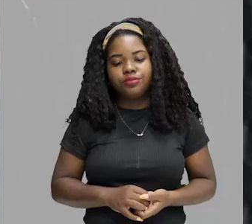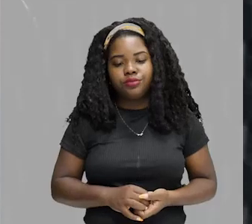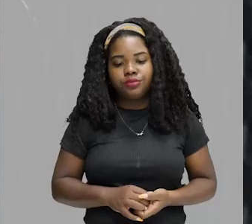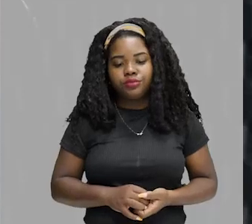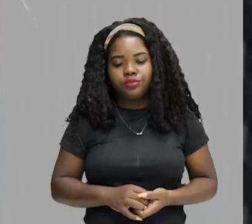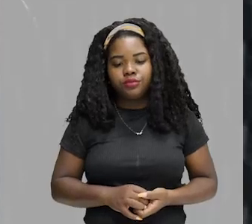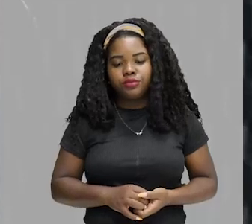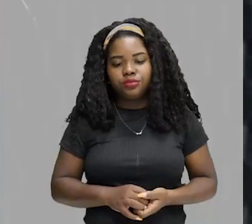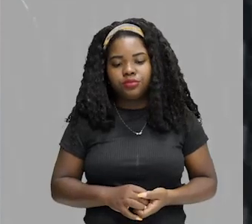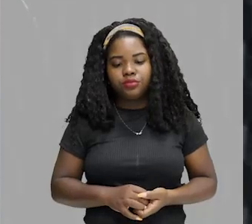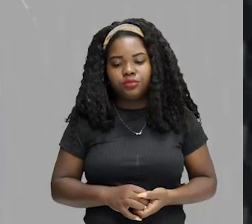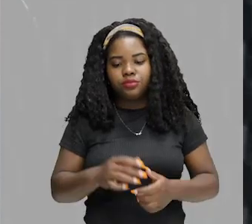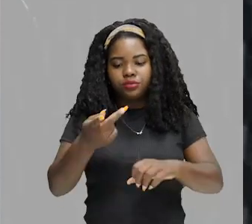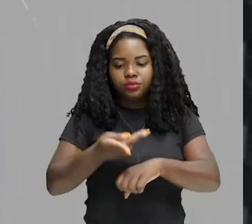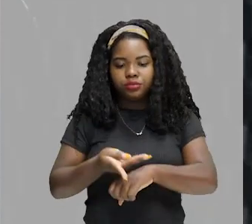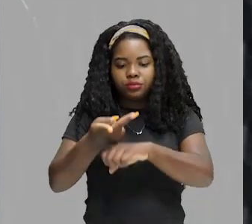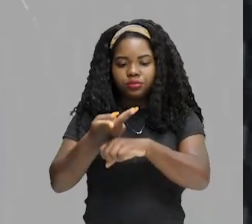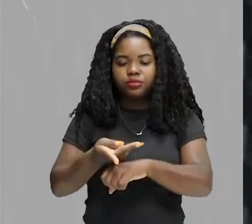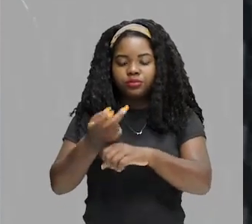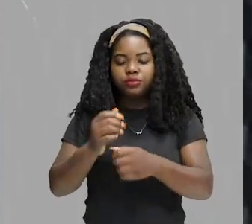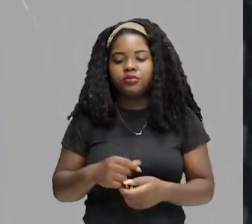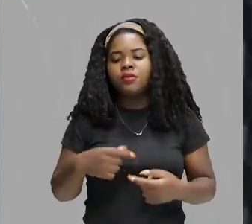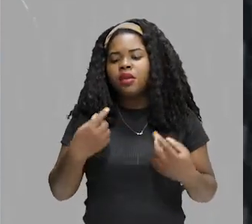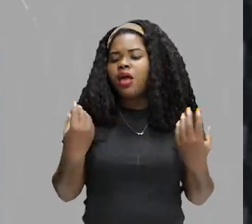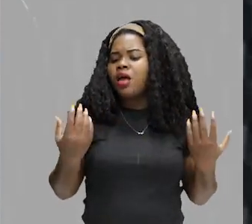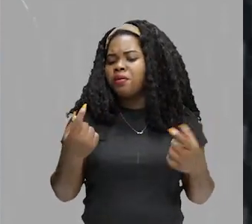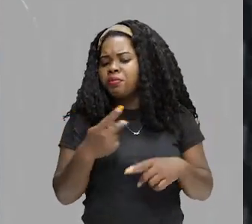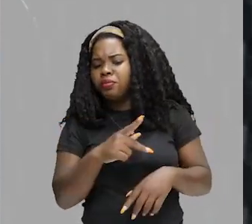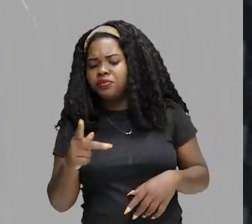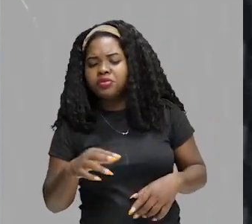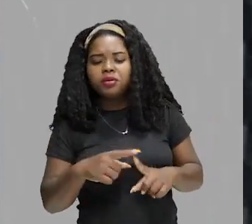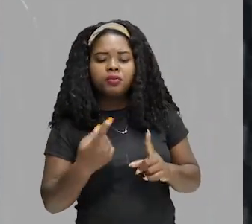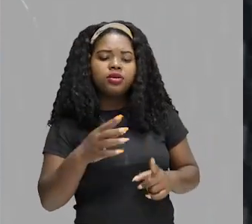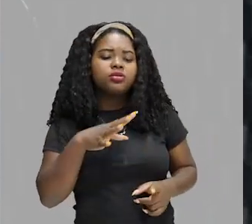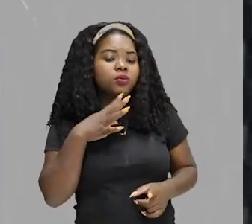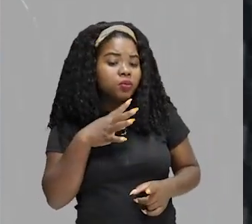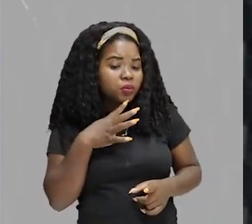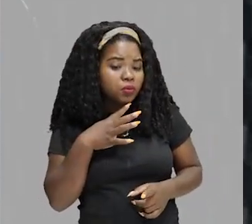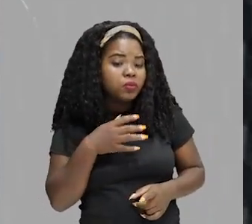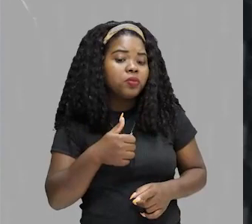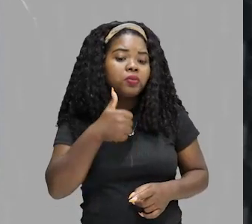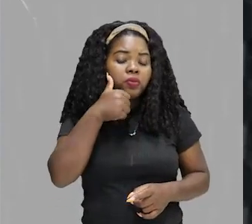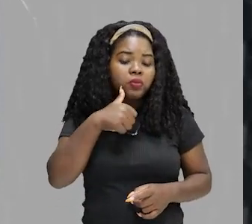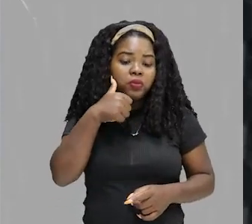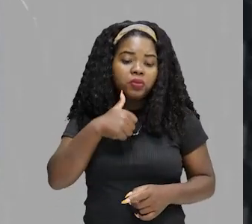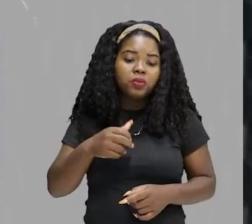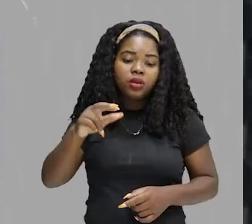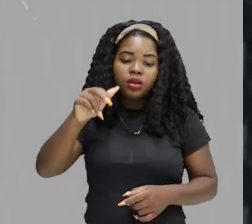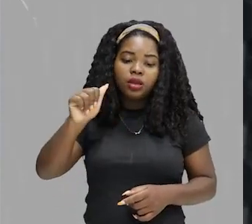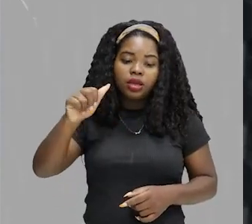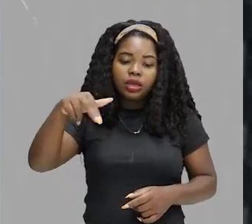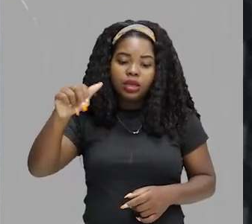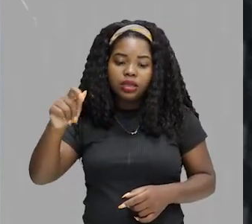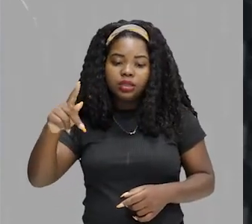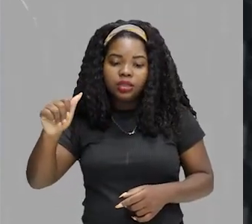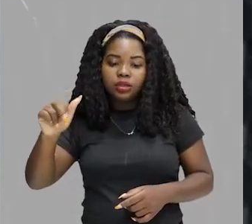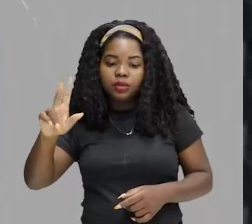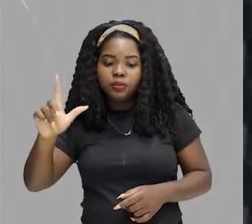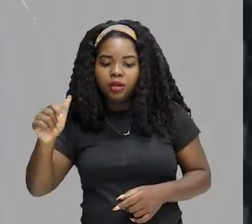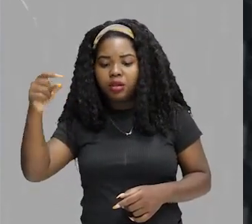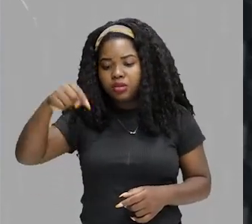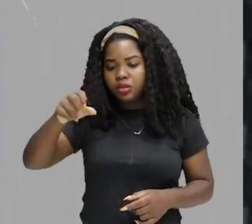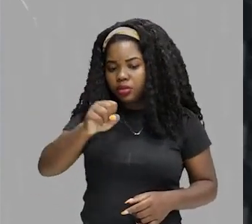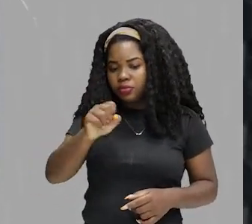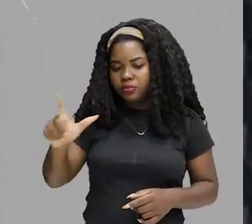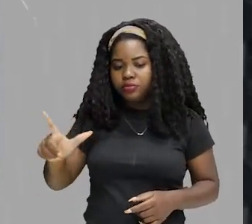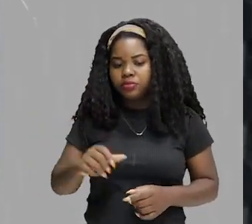também que nós podemos levantar. Ah, professor, mas eu conheço essa jogadora aí, é Ana Paula, é daqui do Maranhão, de